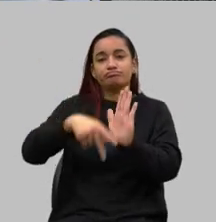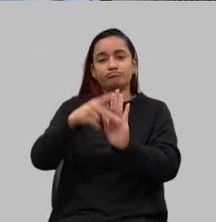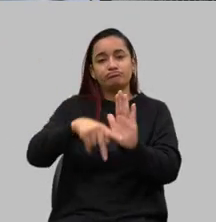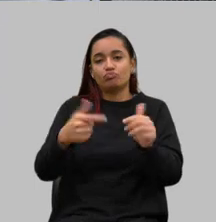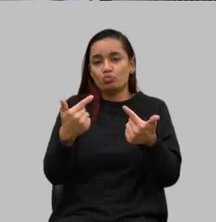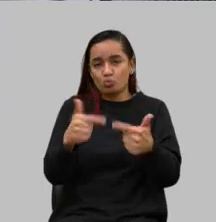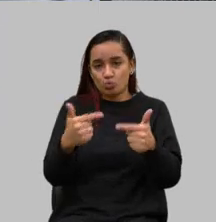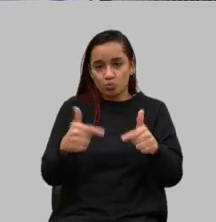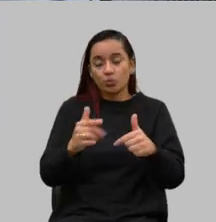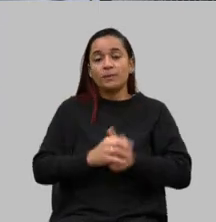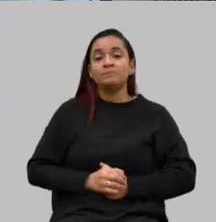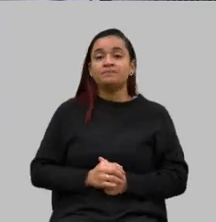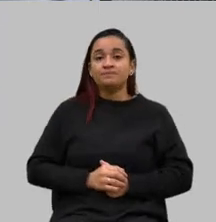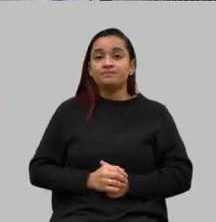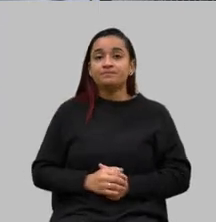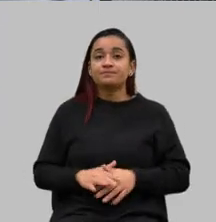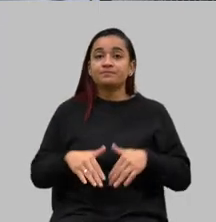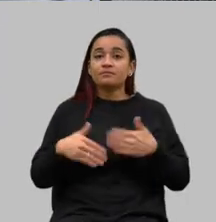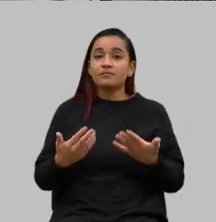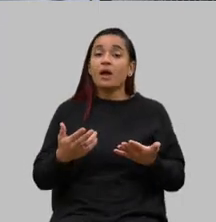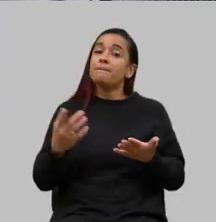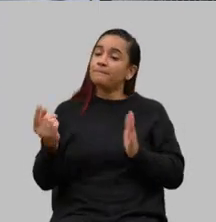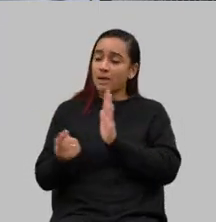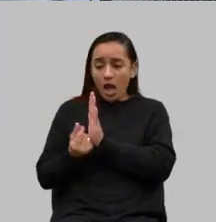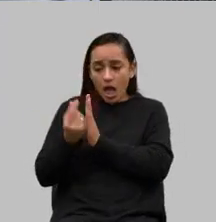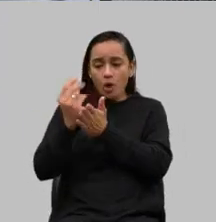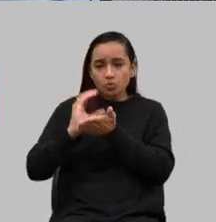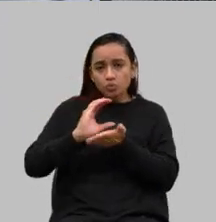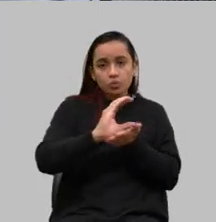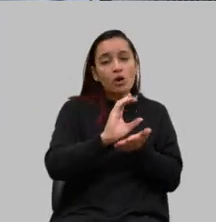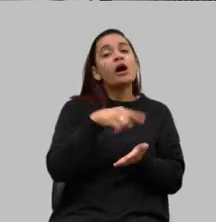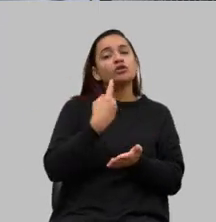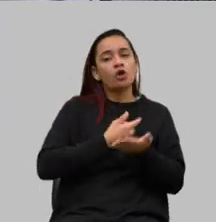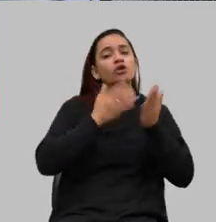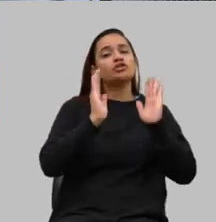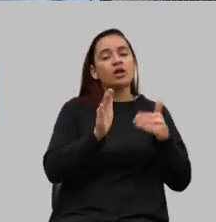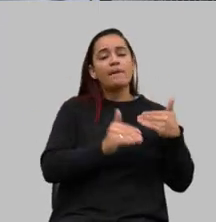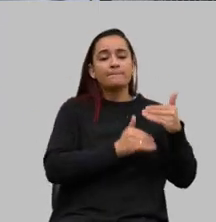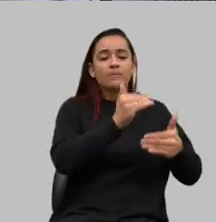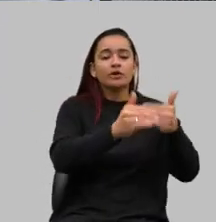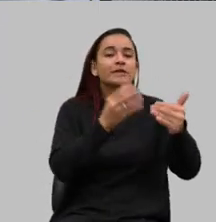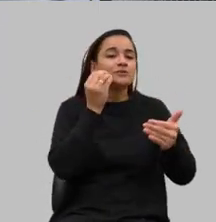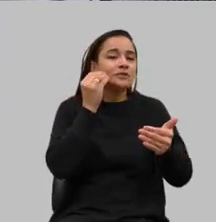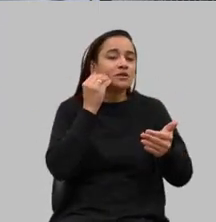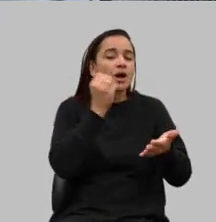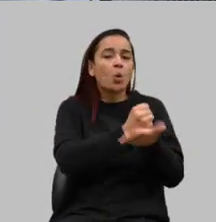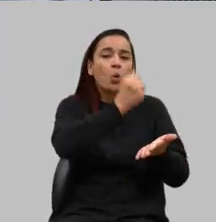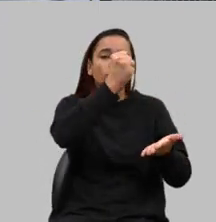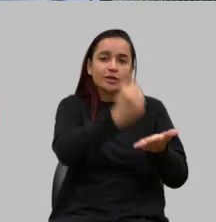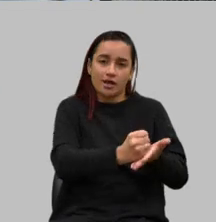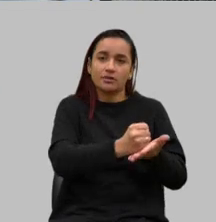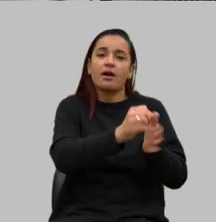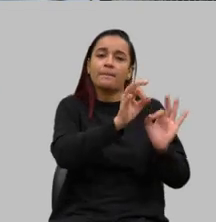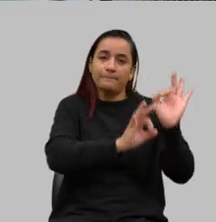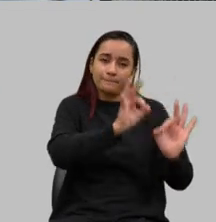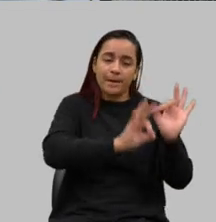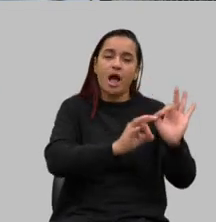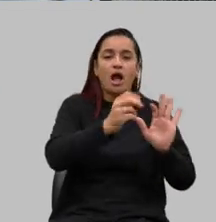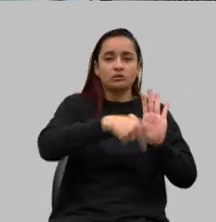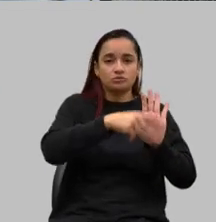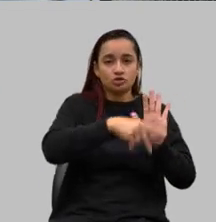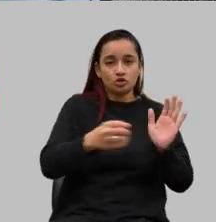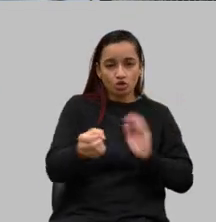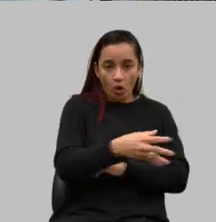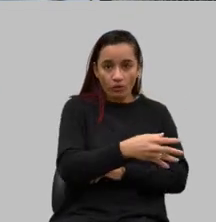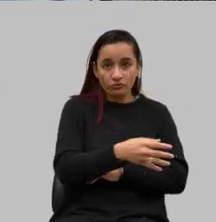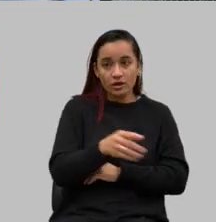e dos taxes comissionamento de barragem Nós já estamos né em processo de contratação eh do plano né Aita ali que é a